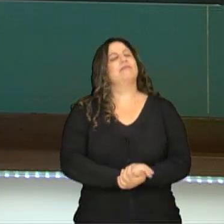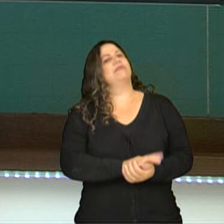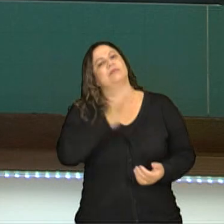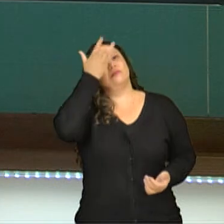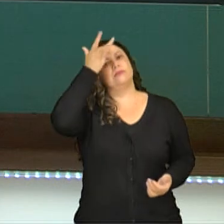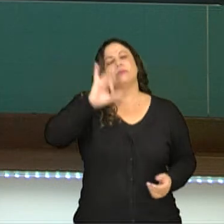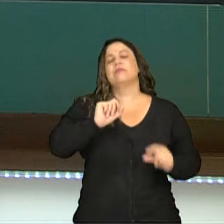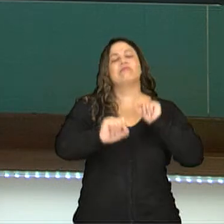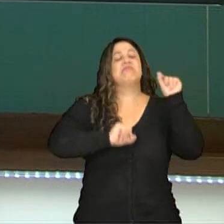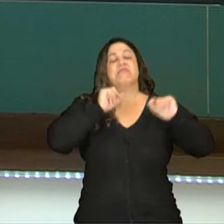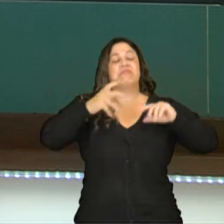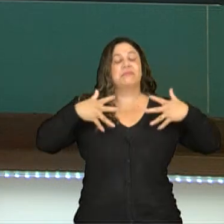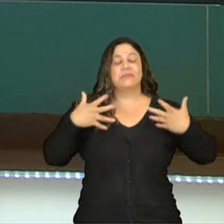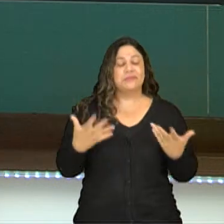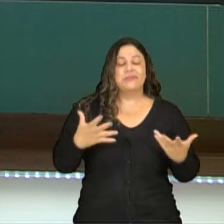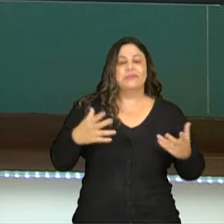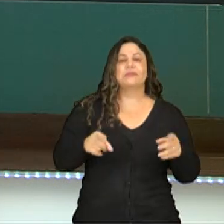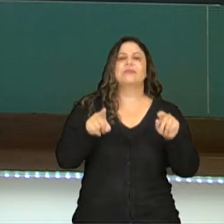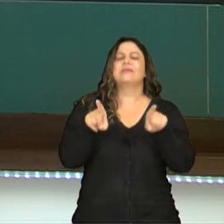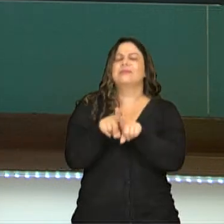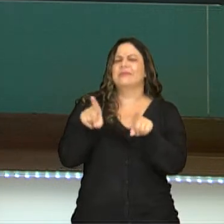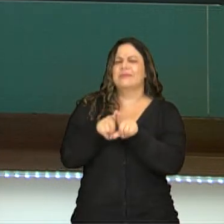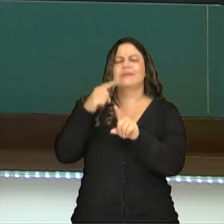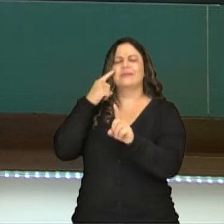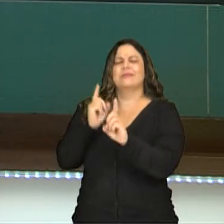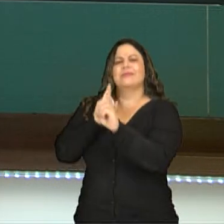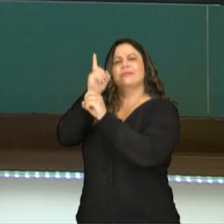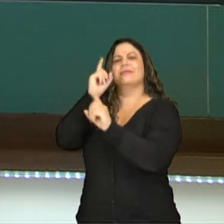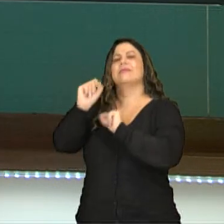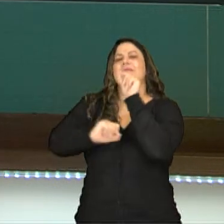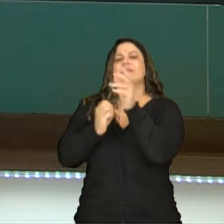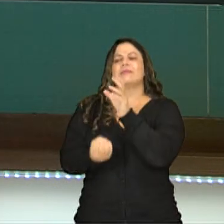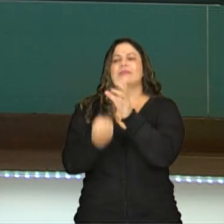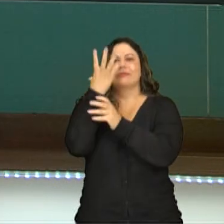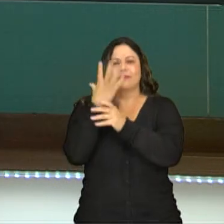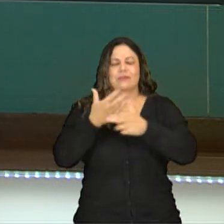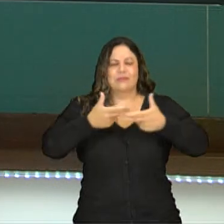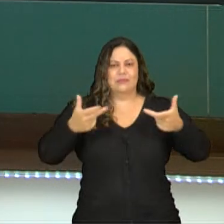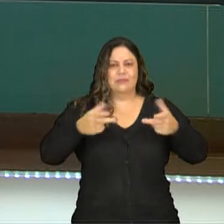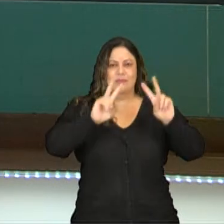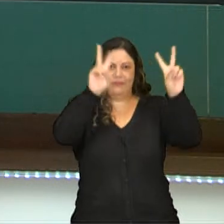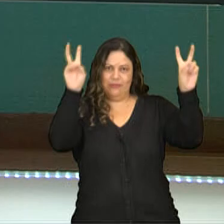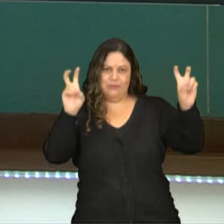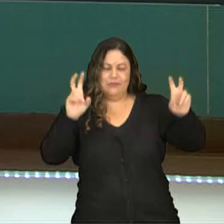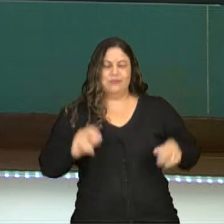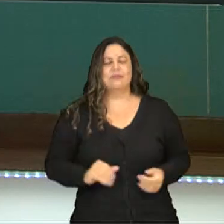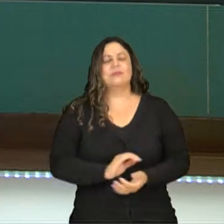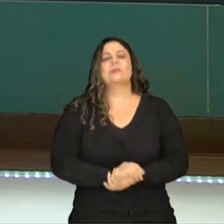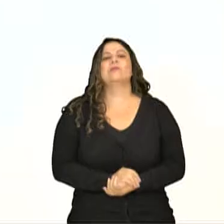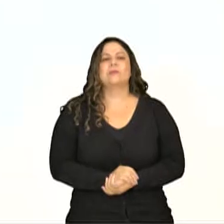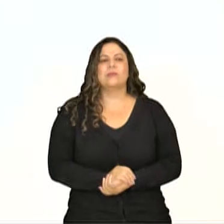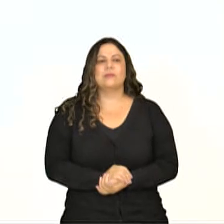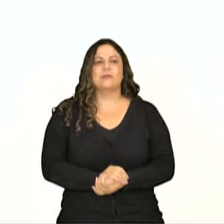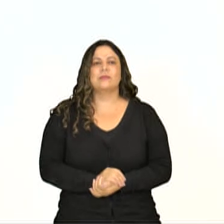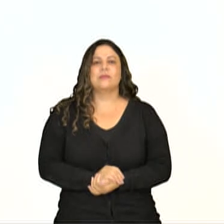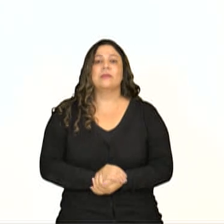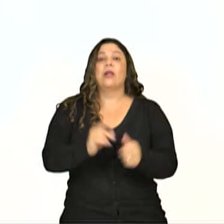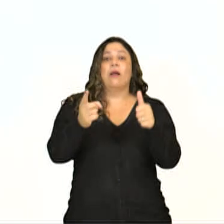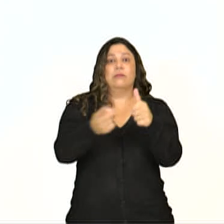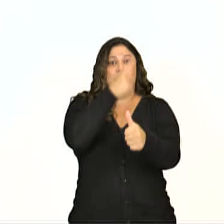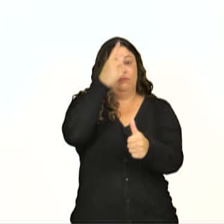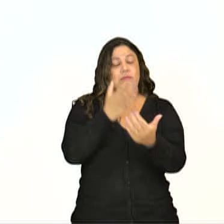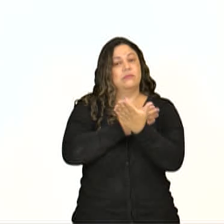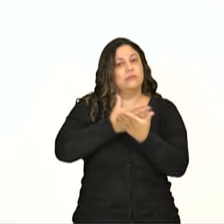movimento, então a gente vai ver o que é e também descobrir como que surgiu esse termo ou esse nome. Então, vamos primeiro,